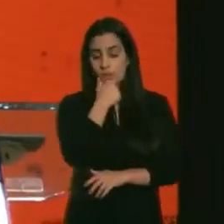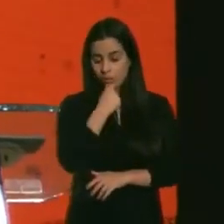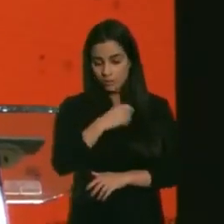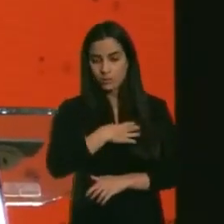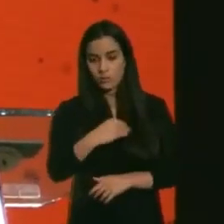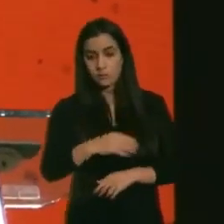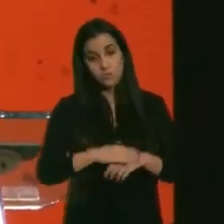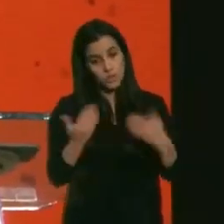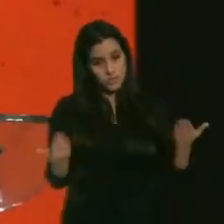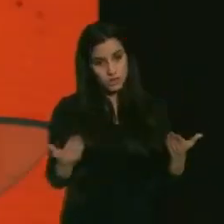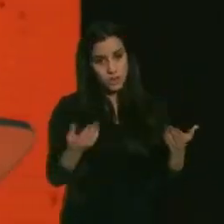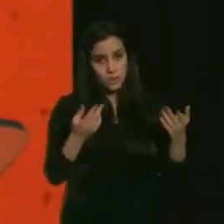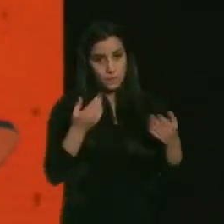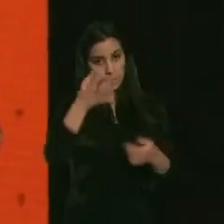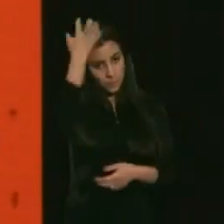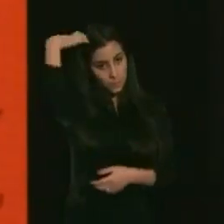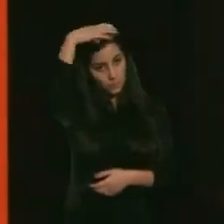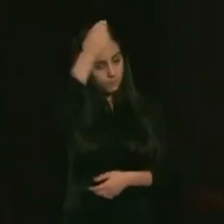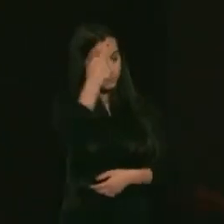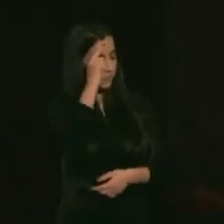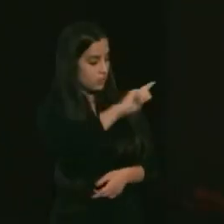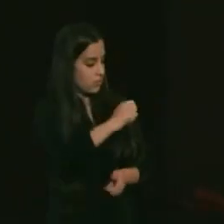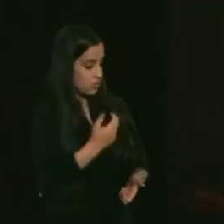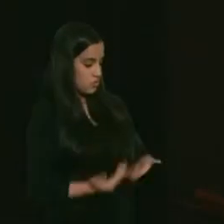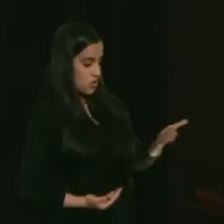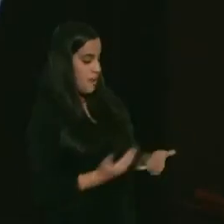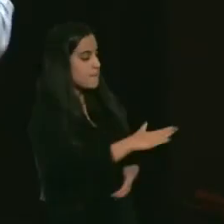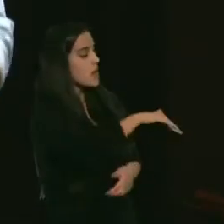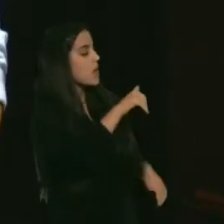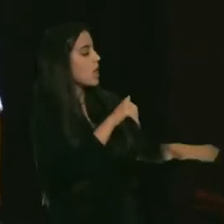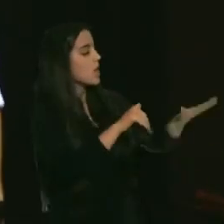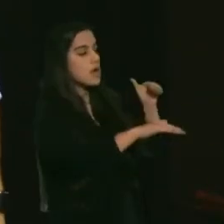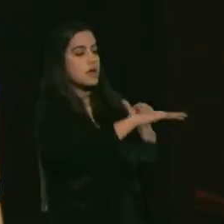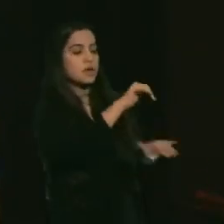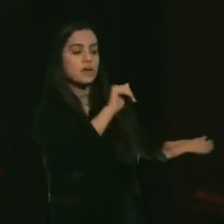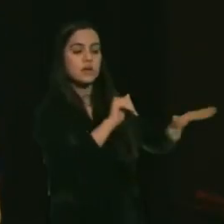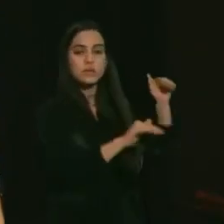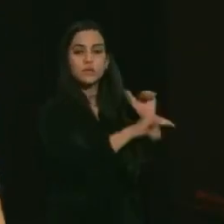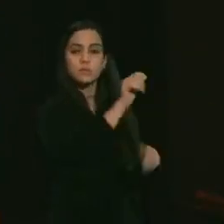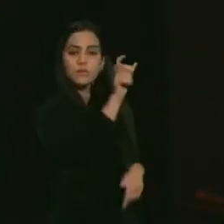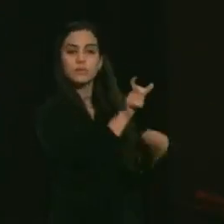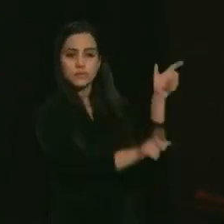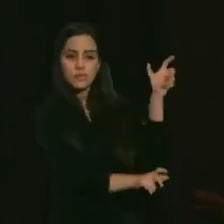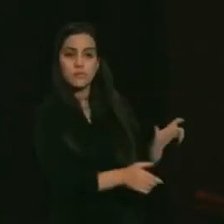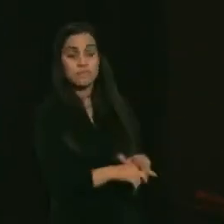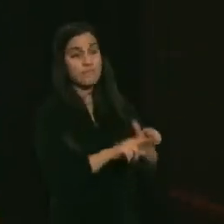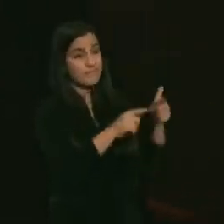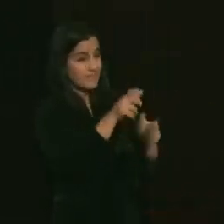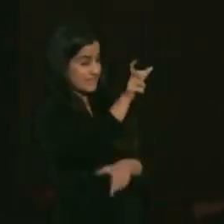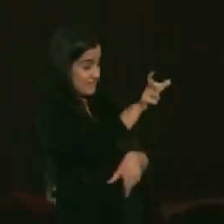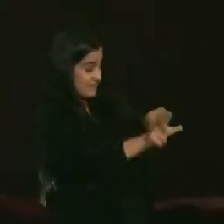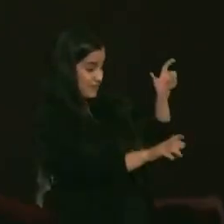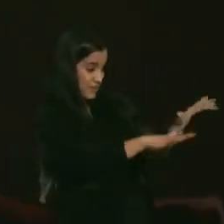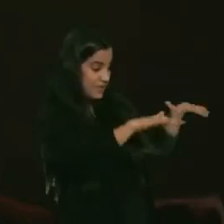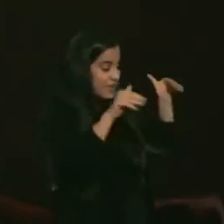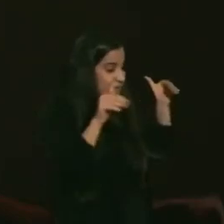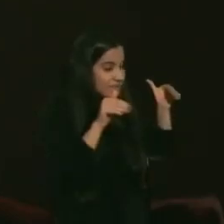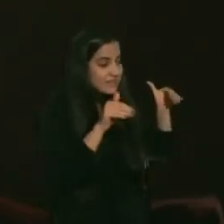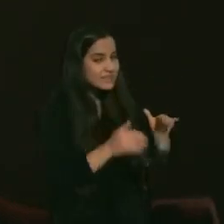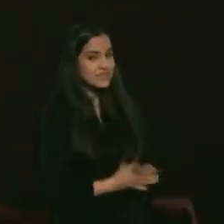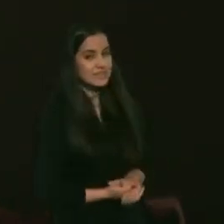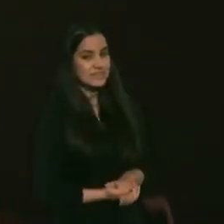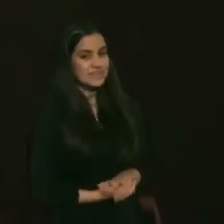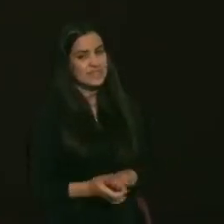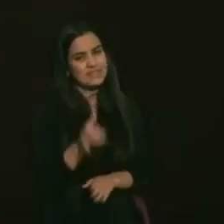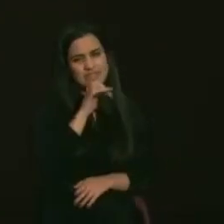servos irem chamando os seus convidados. Mas os convidados dizem